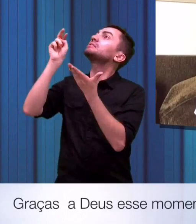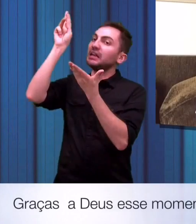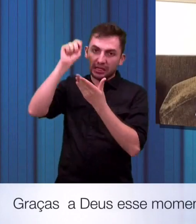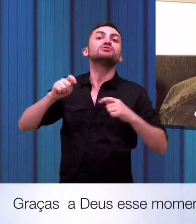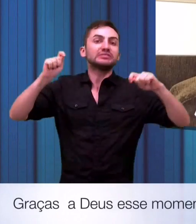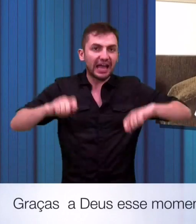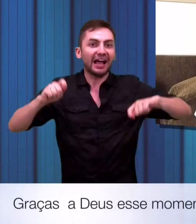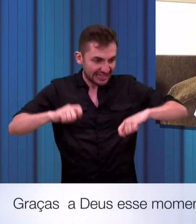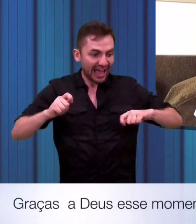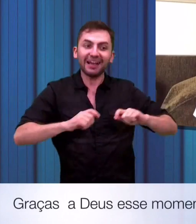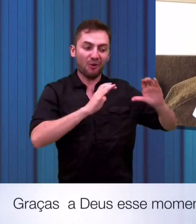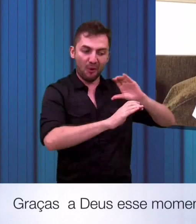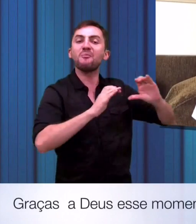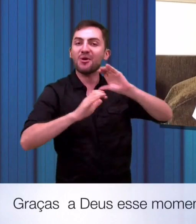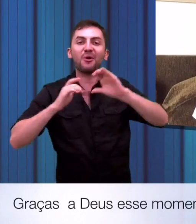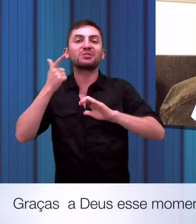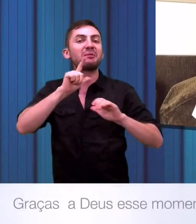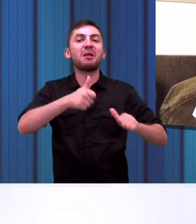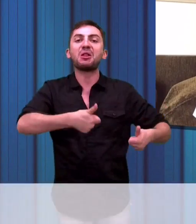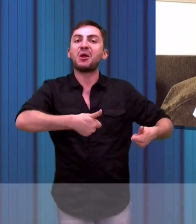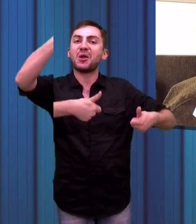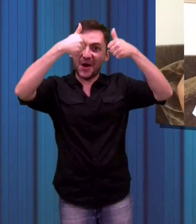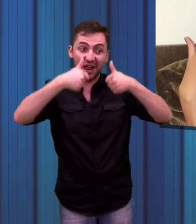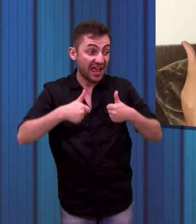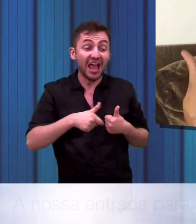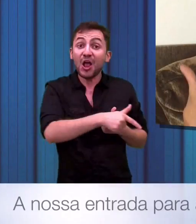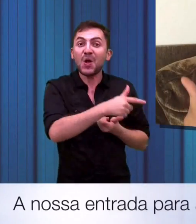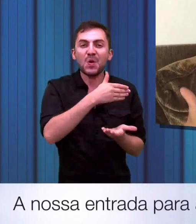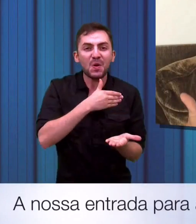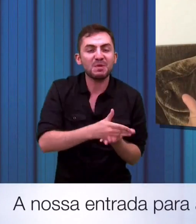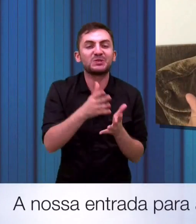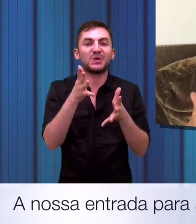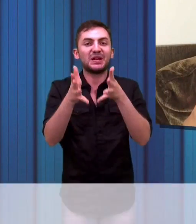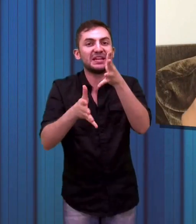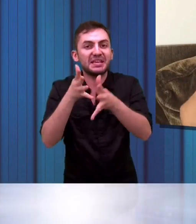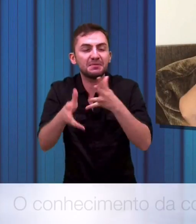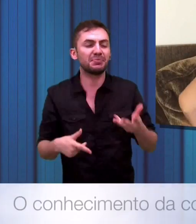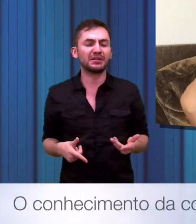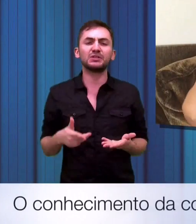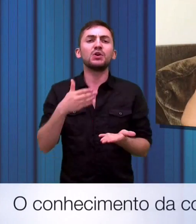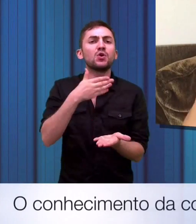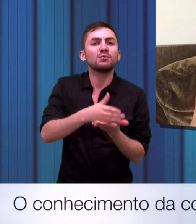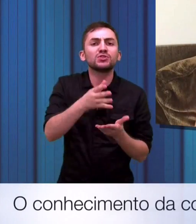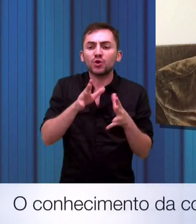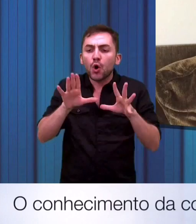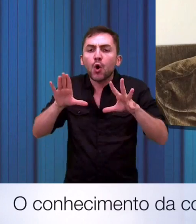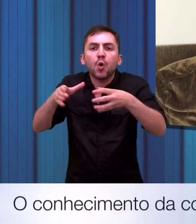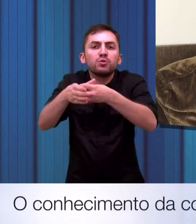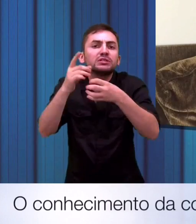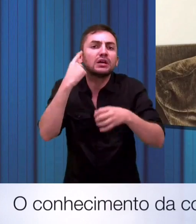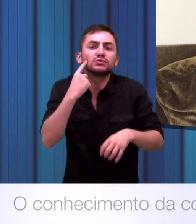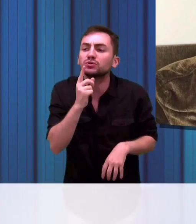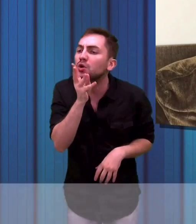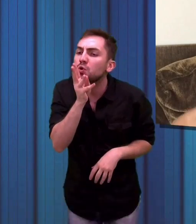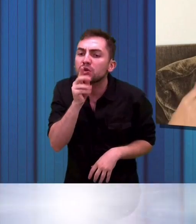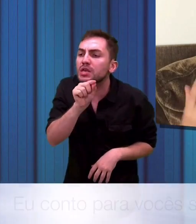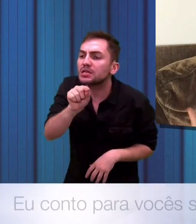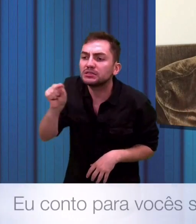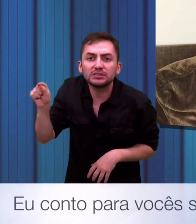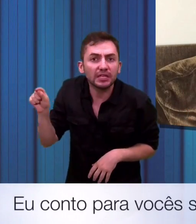a Deus esse momento chega e tudo começa a ficar melhor. A nossa entrada para Libras, o conhecimento da comunidade